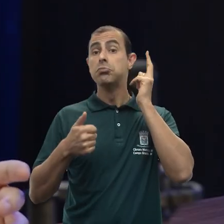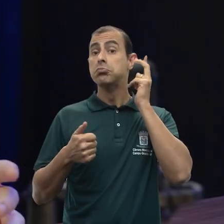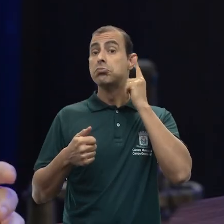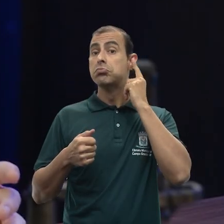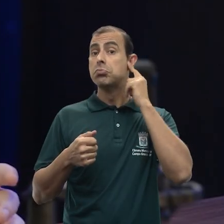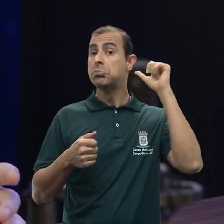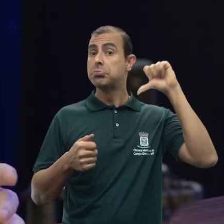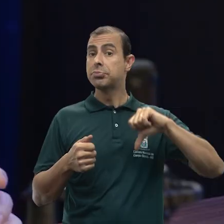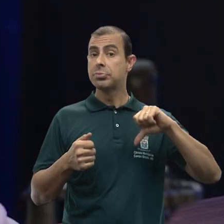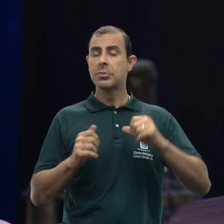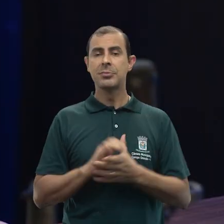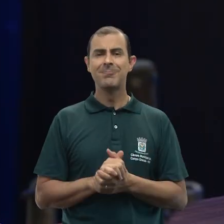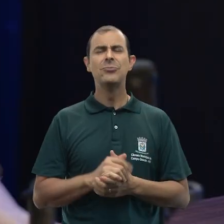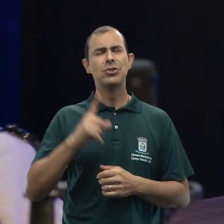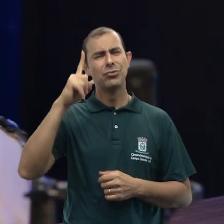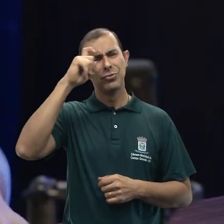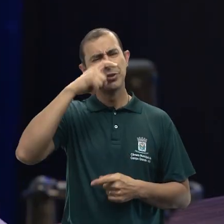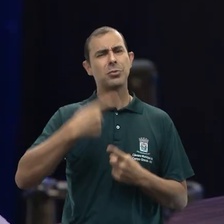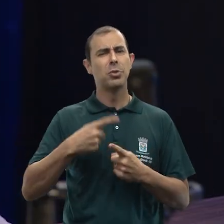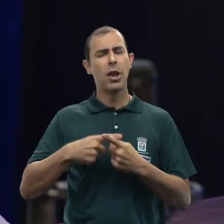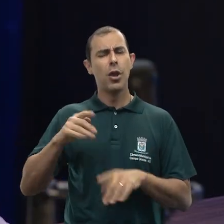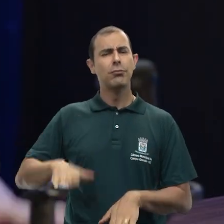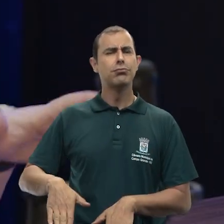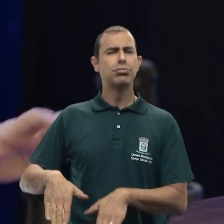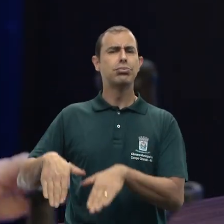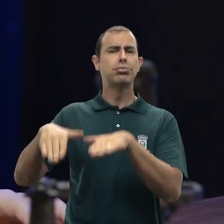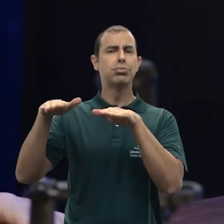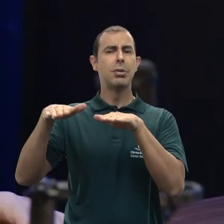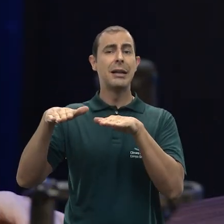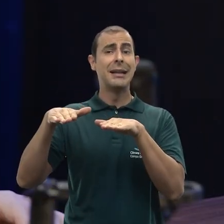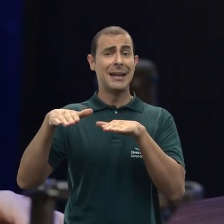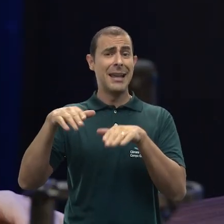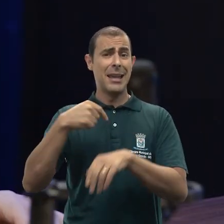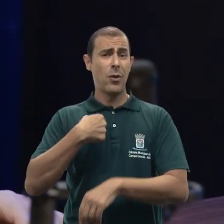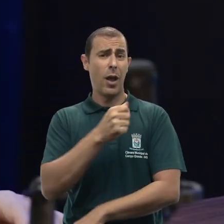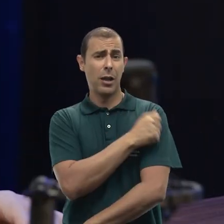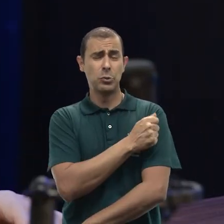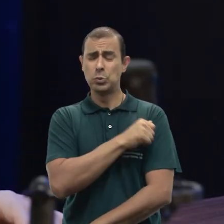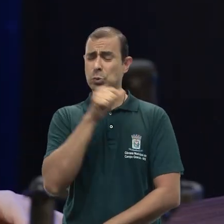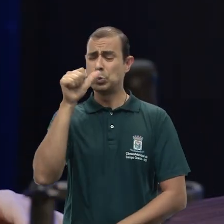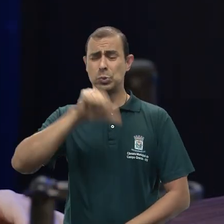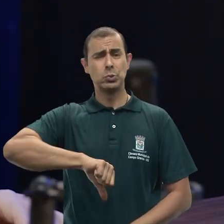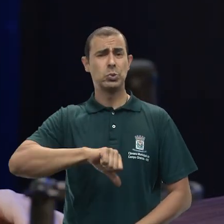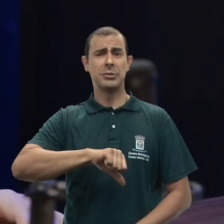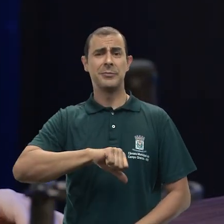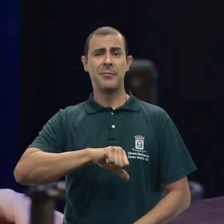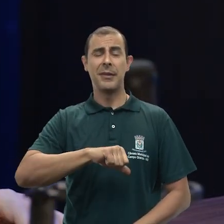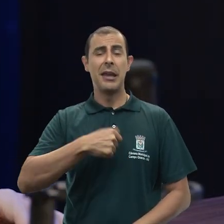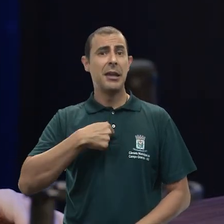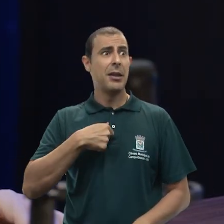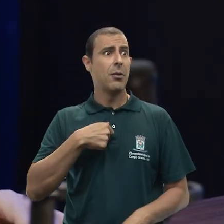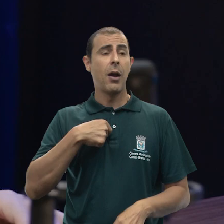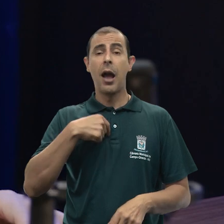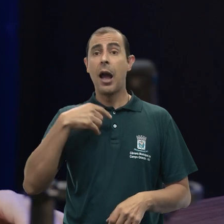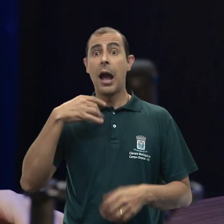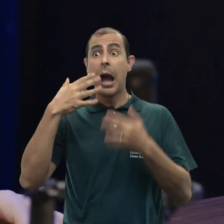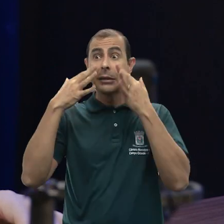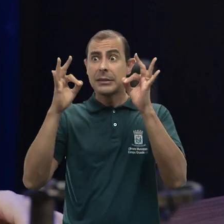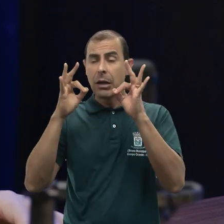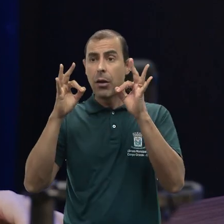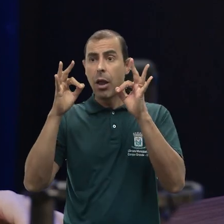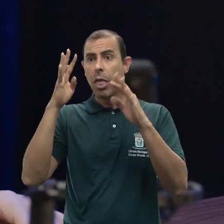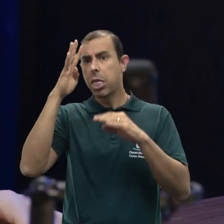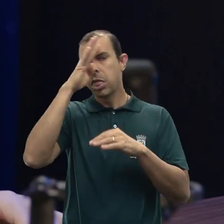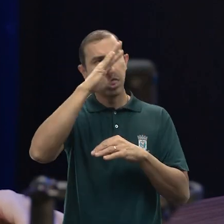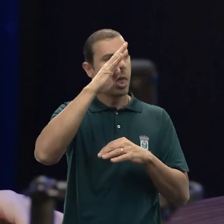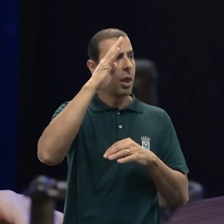lado. Isso teve muito desafio na minha formação, porque eu sempre fui um aluno muito ruim dentro de sala de aula. Prestava pouca atenção nos